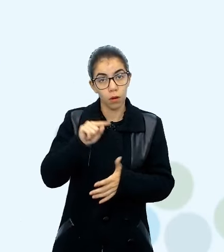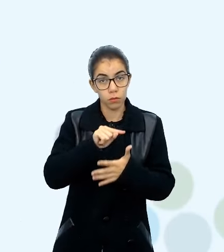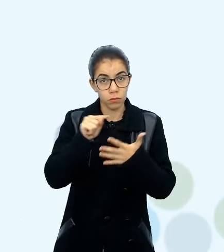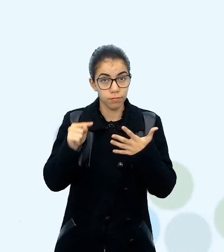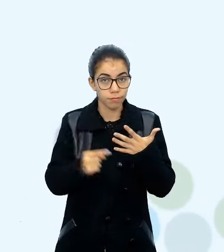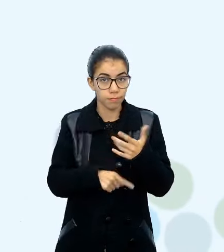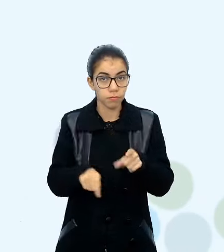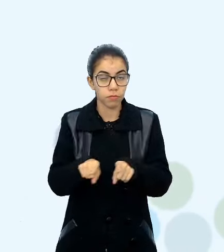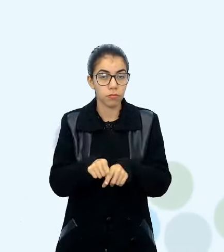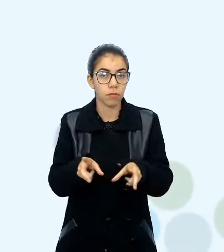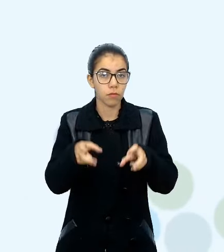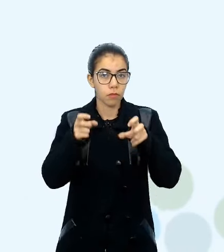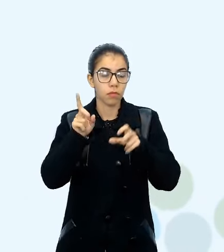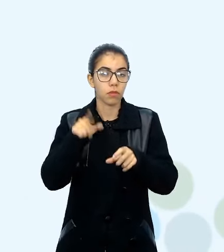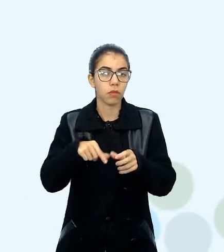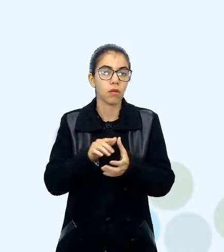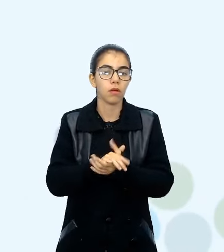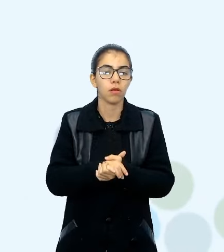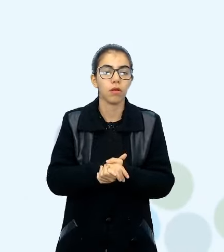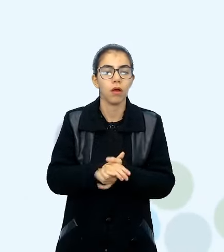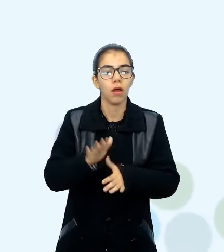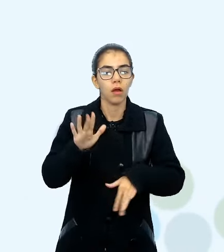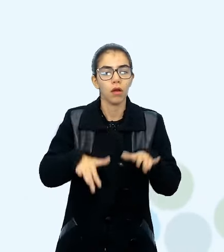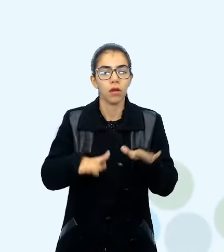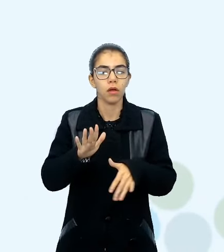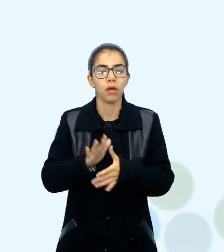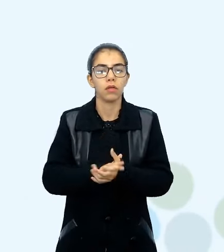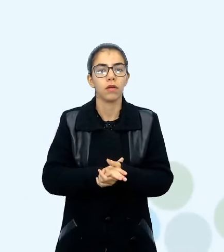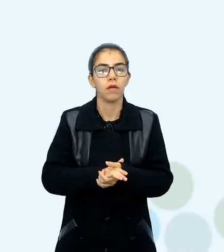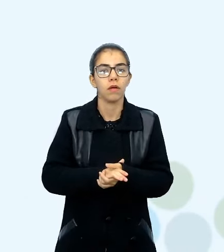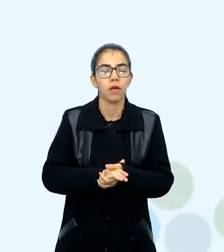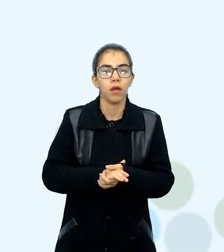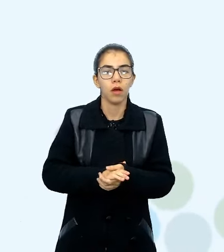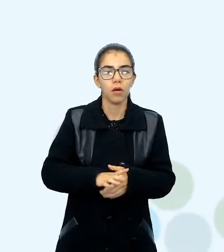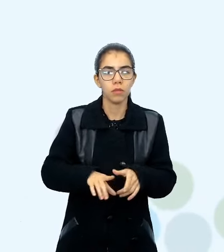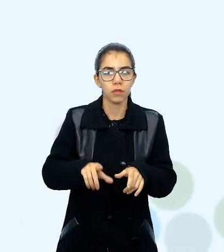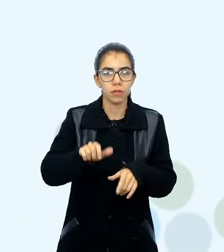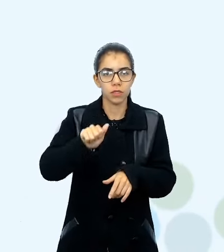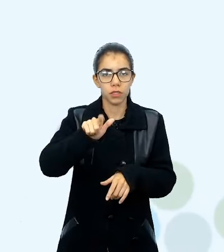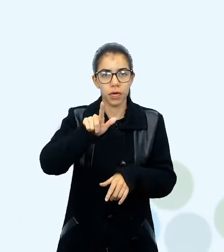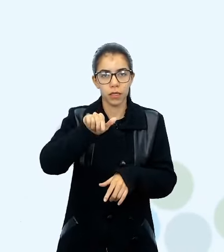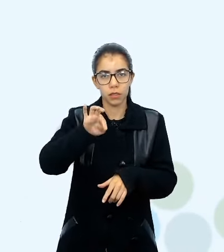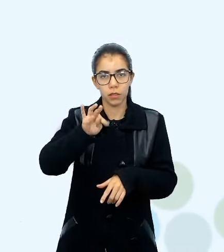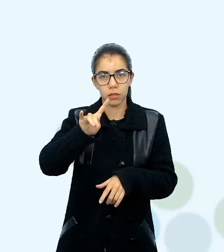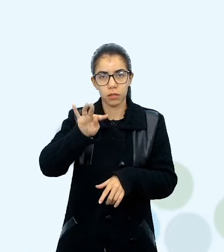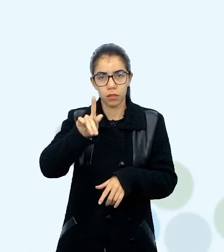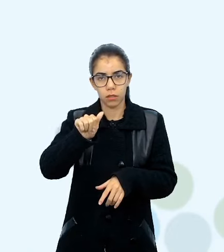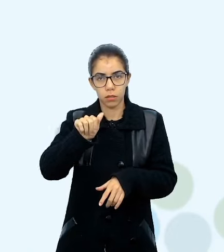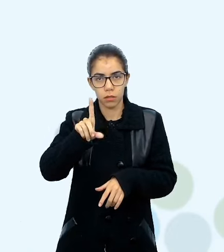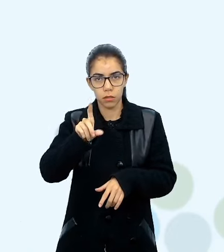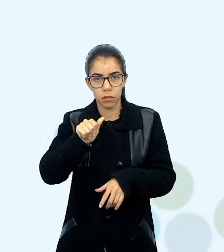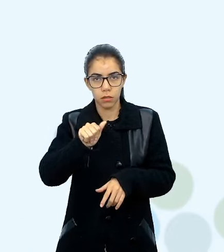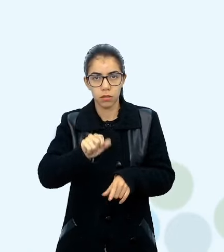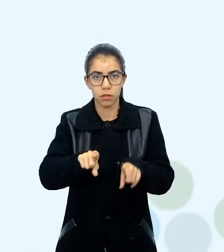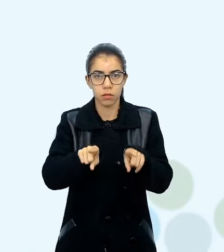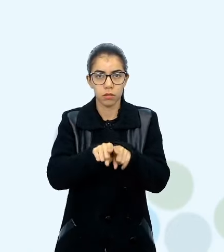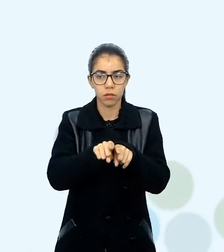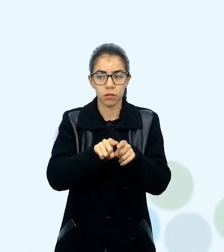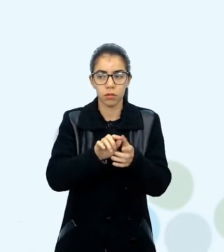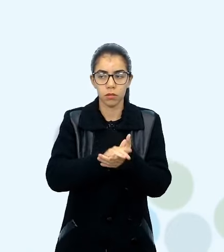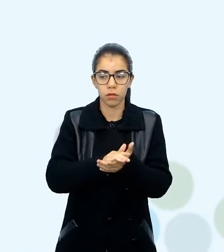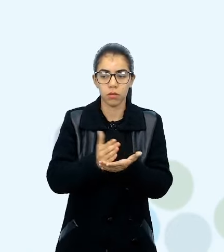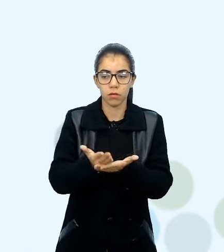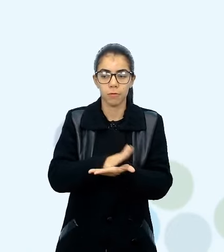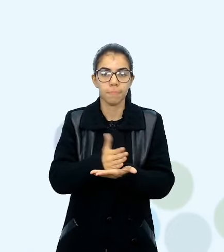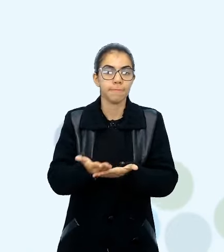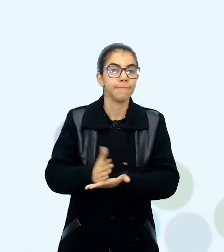gente pode ver, se uma pessoa realmente às vezes fica muito agitada, a gente tem que dar uma estimulação diferenciada e